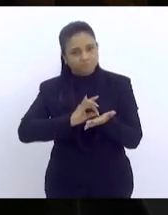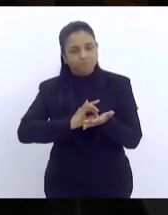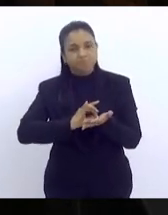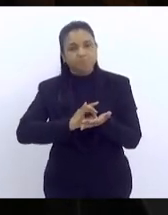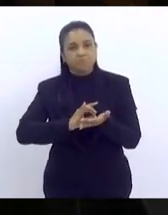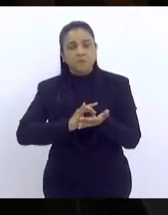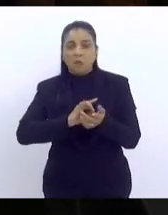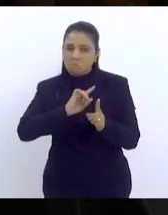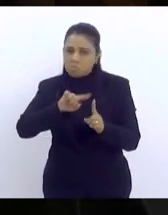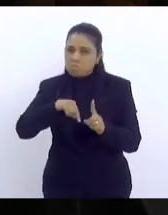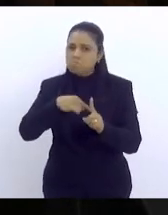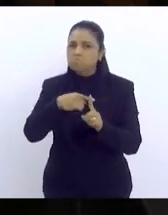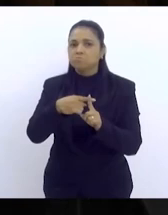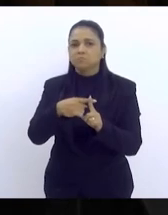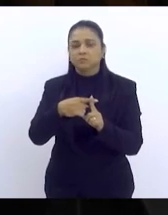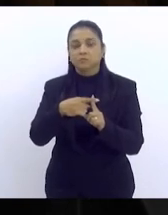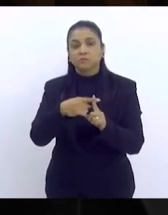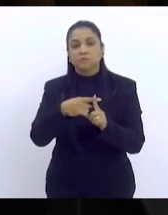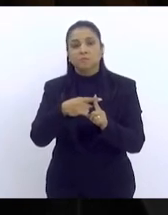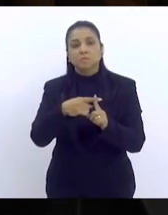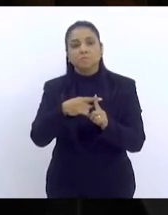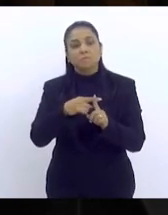positivas mas